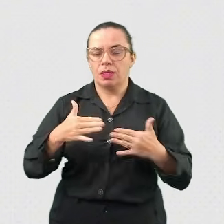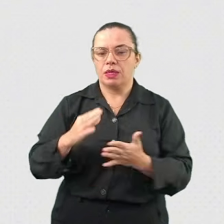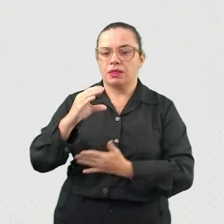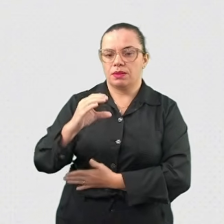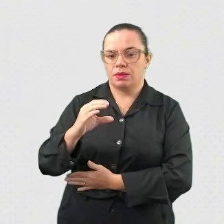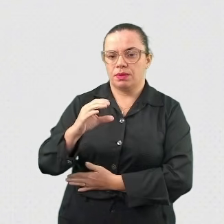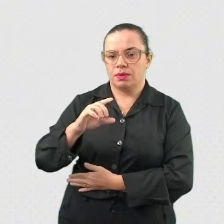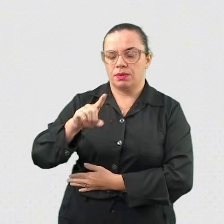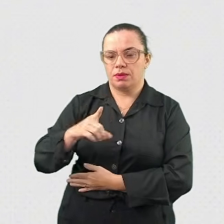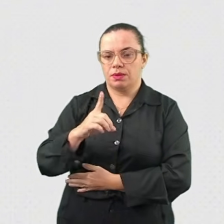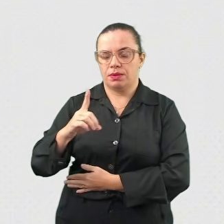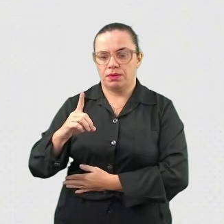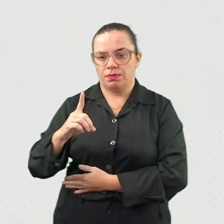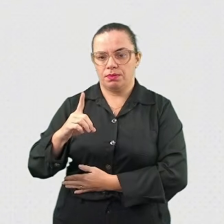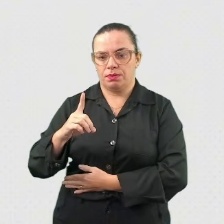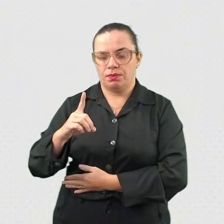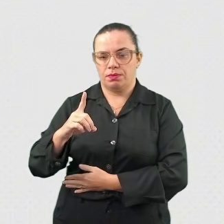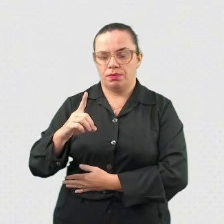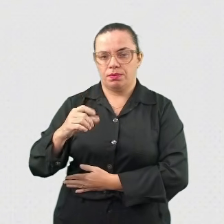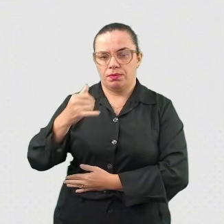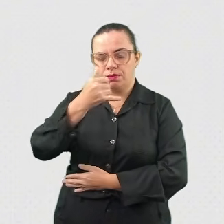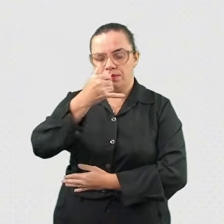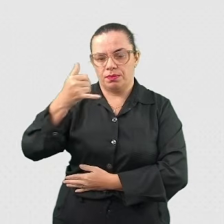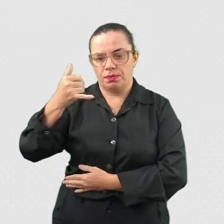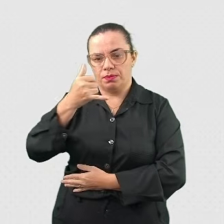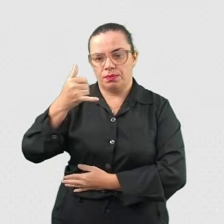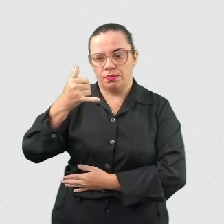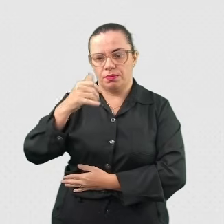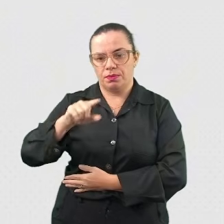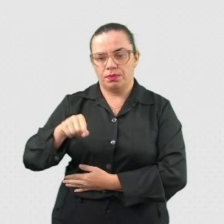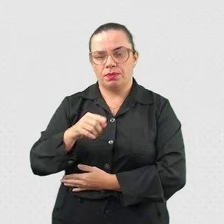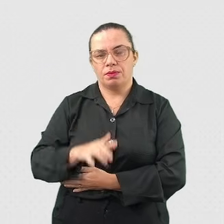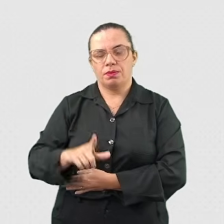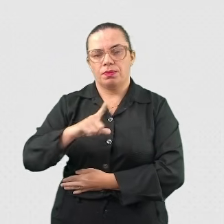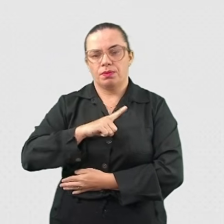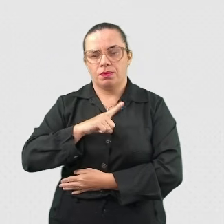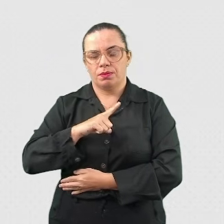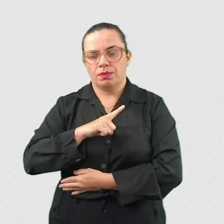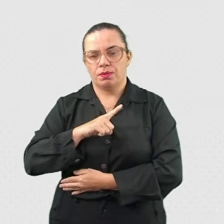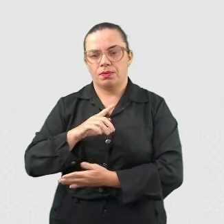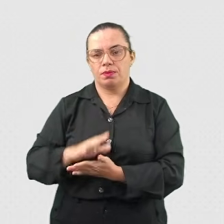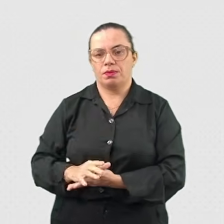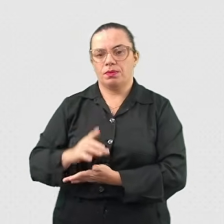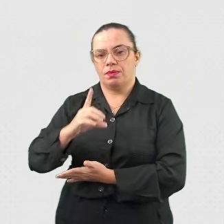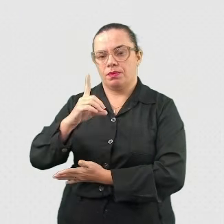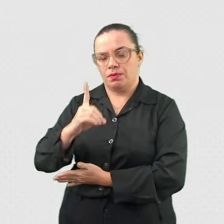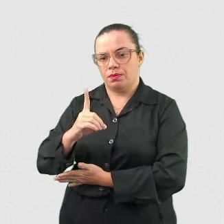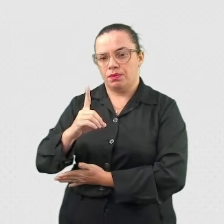CD, que vai do vértice C ao vértice D. Você tem o lado DE,